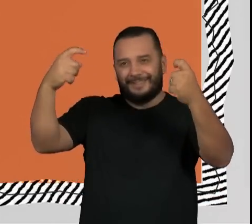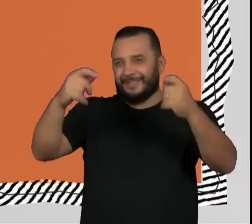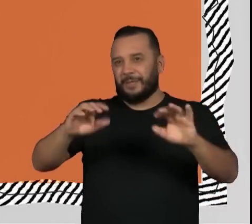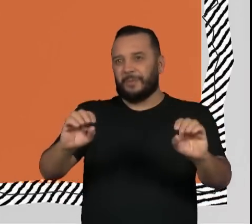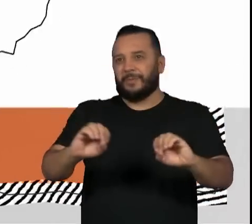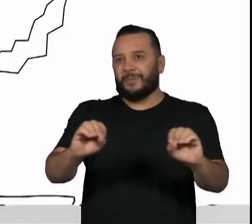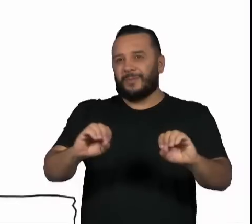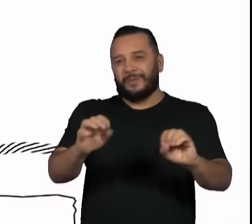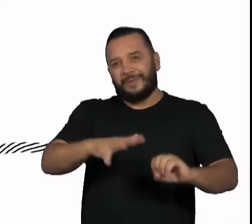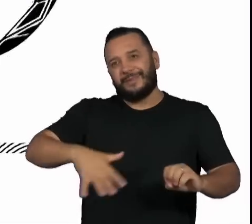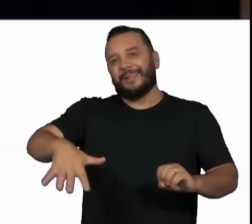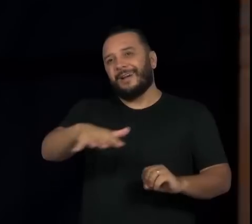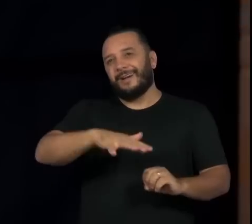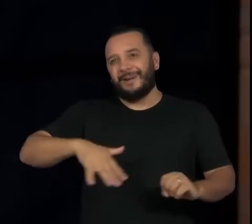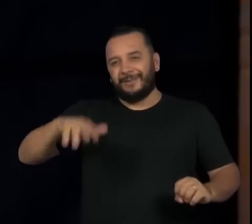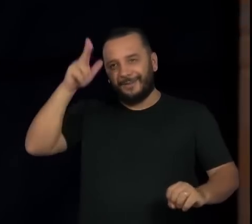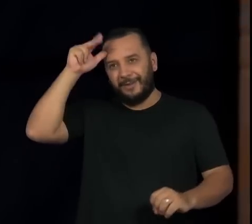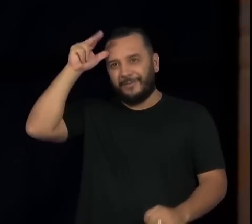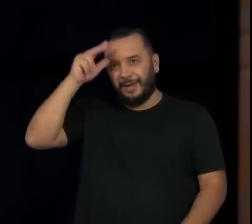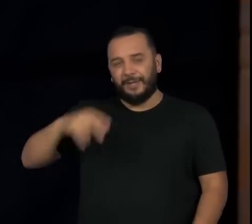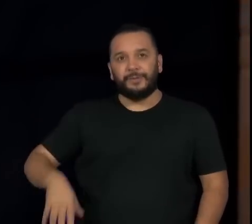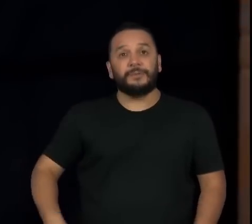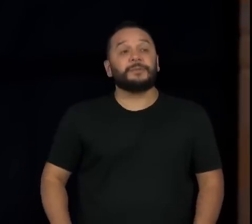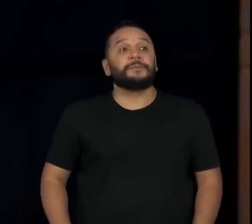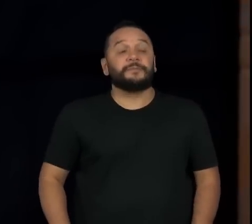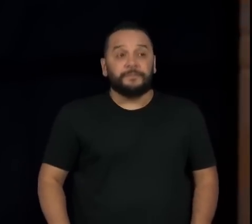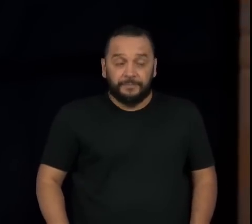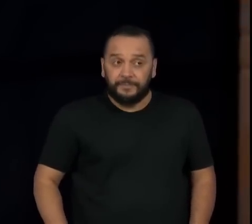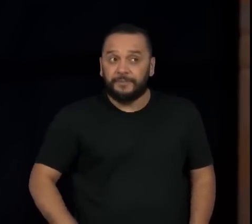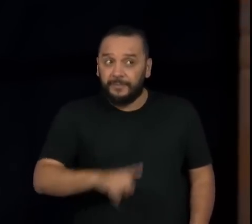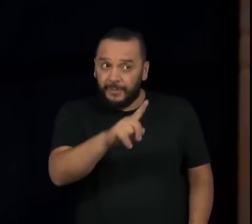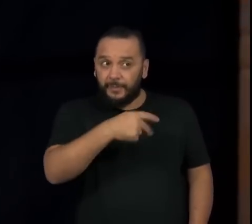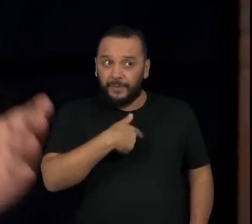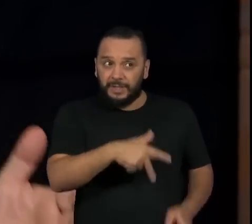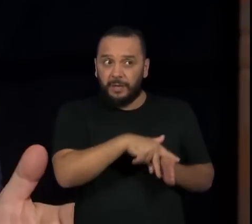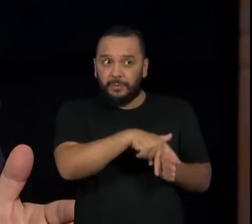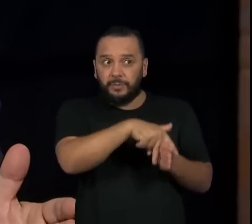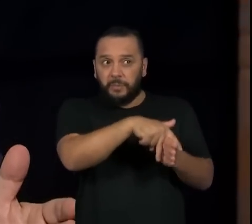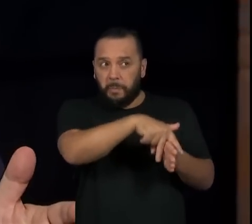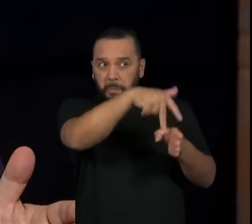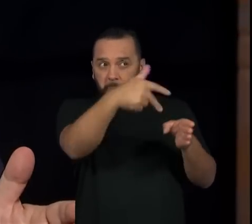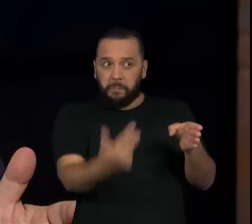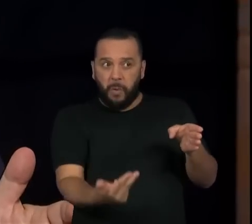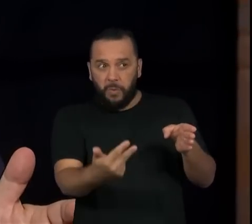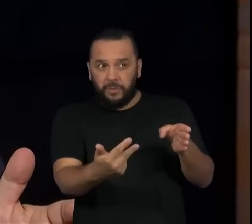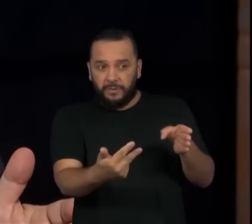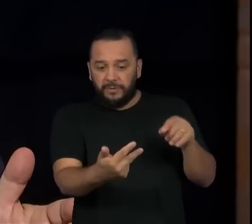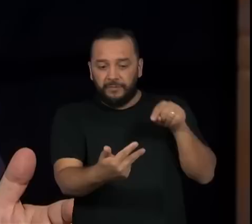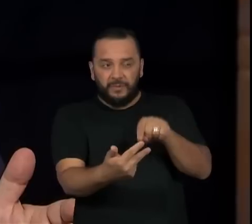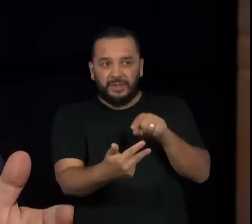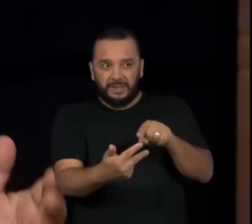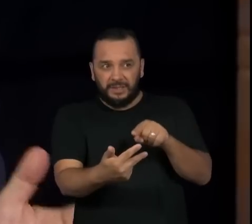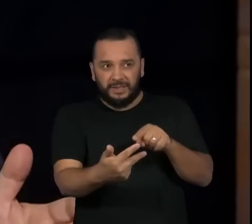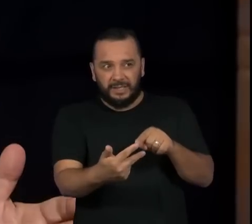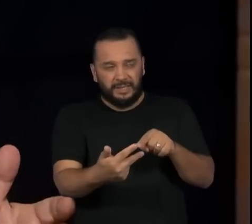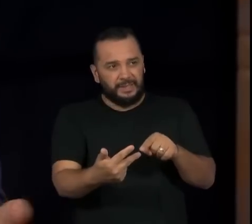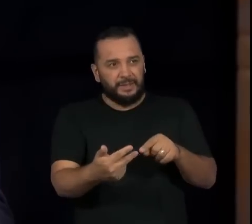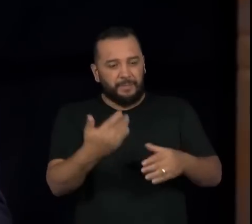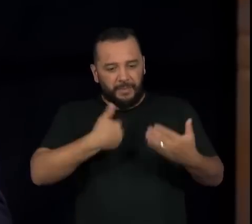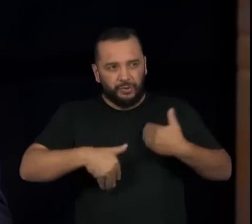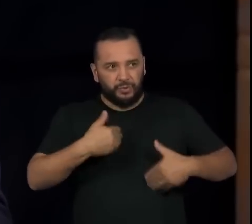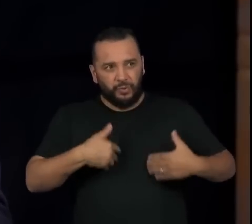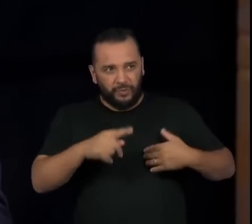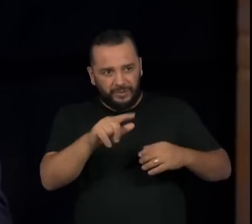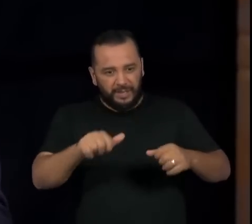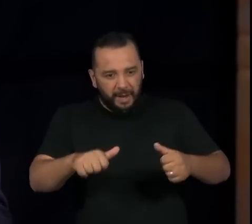aí, esse tombo do cavalo deve ter feito você ficar muito tempo se recuperando, né? O que você